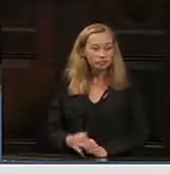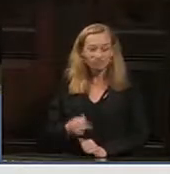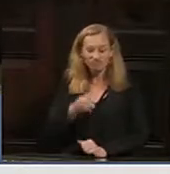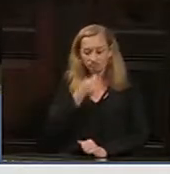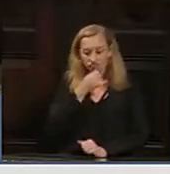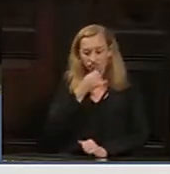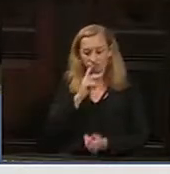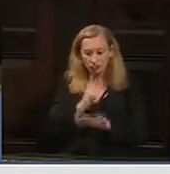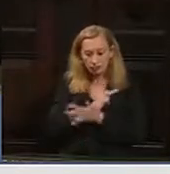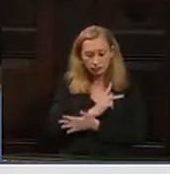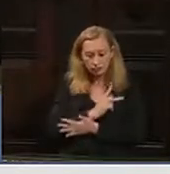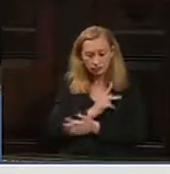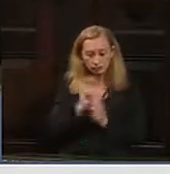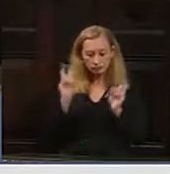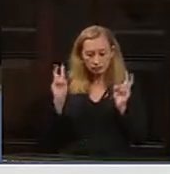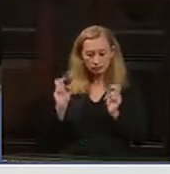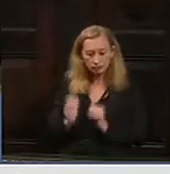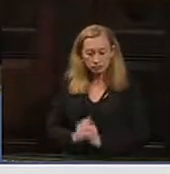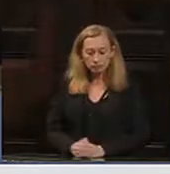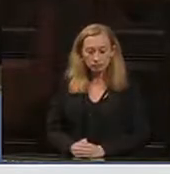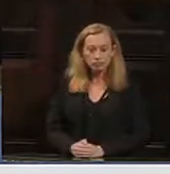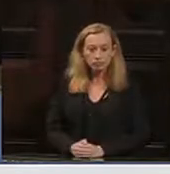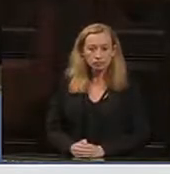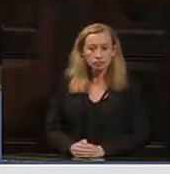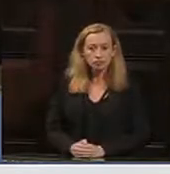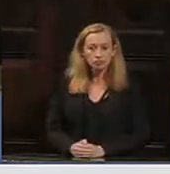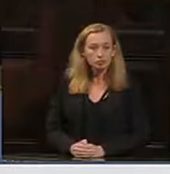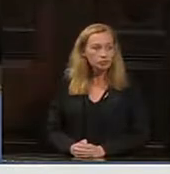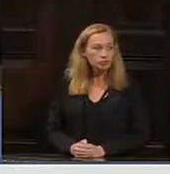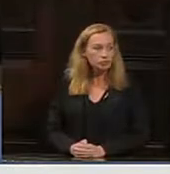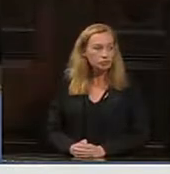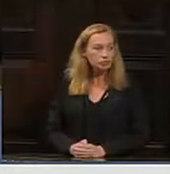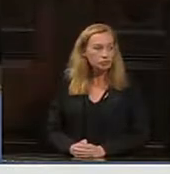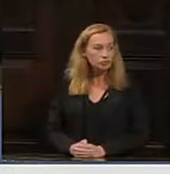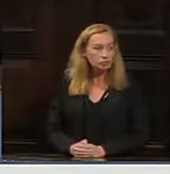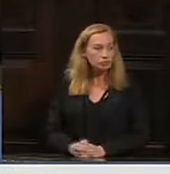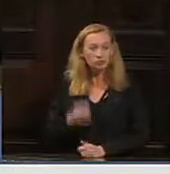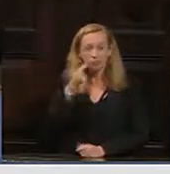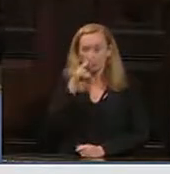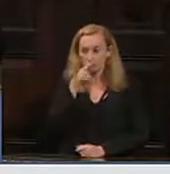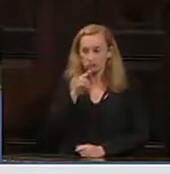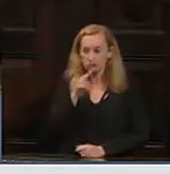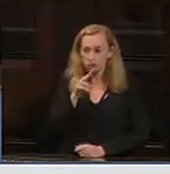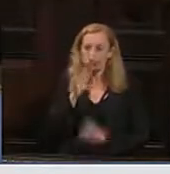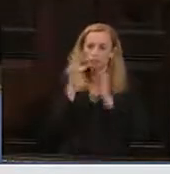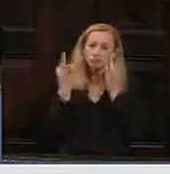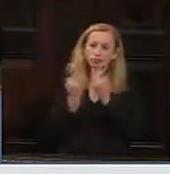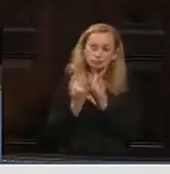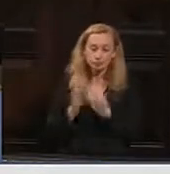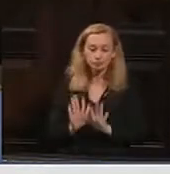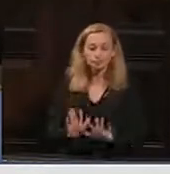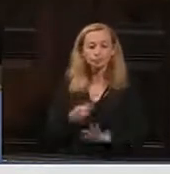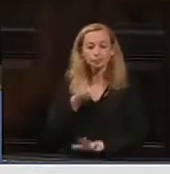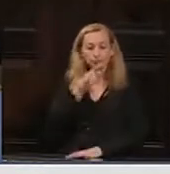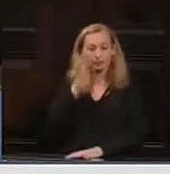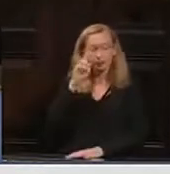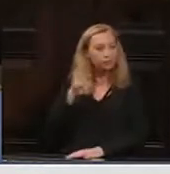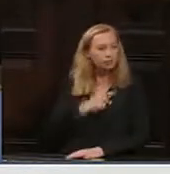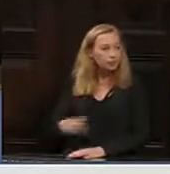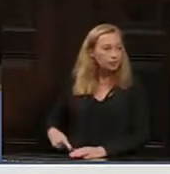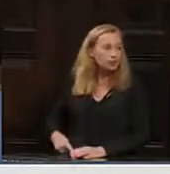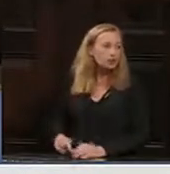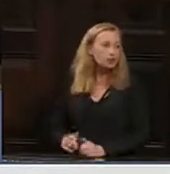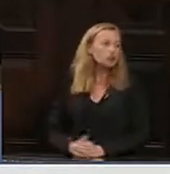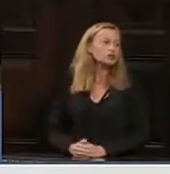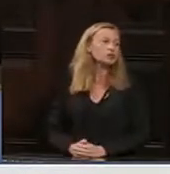aconteceu, e força para os familiares. Bem, senhor presidente, vem